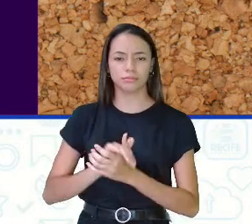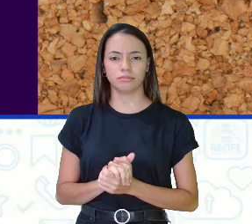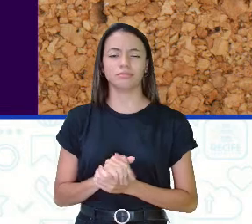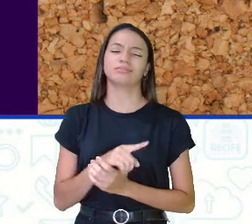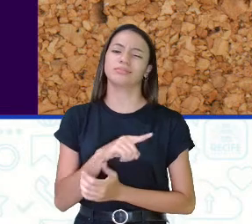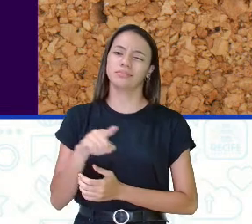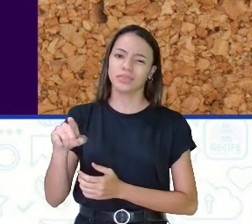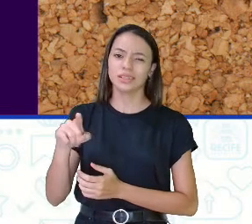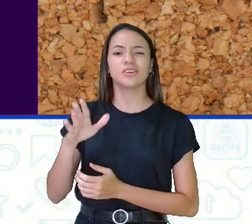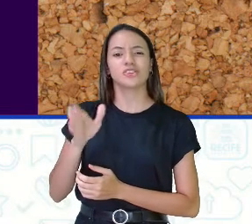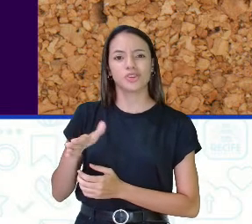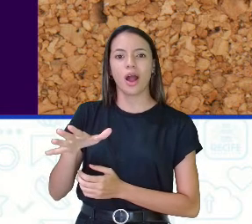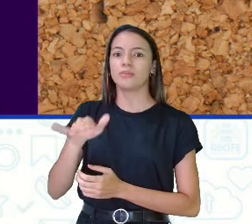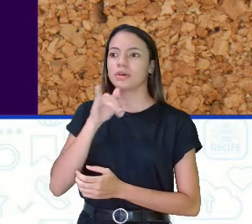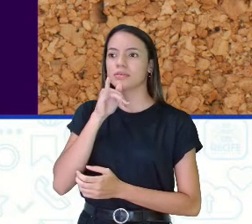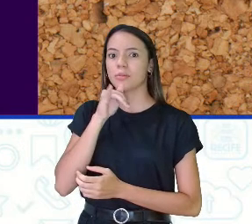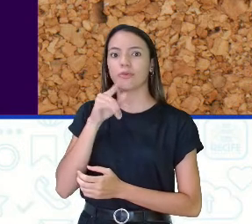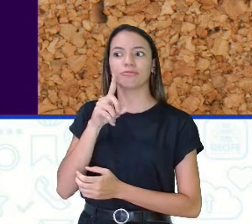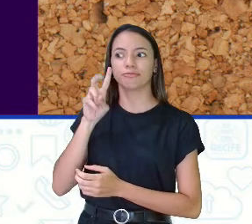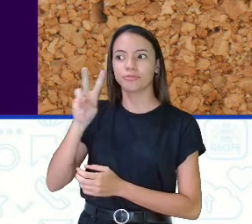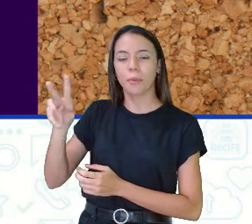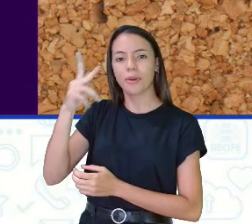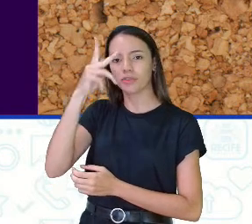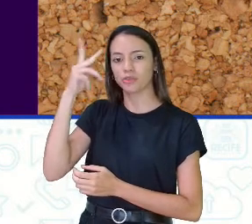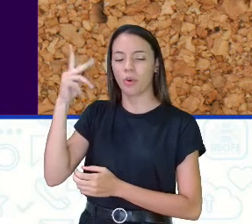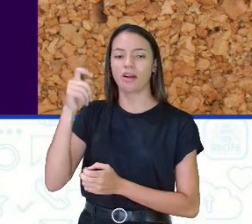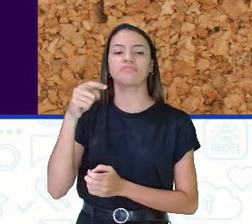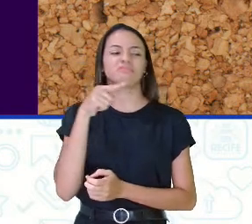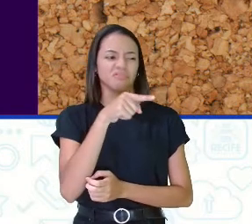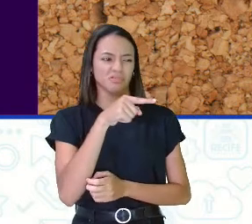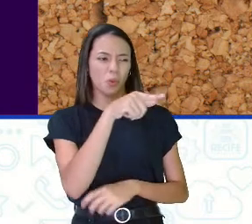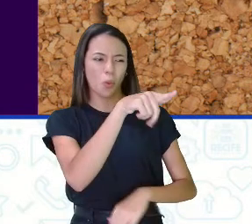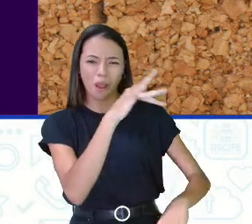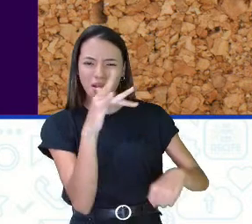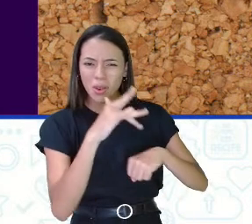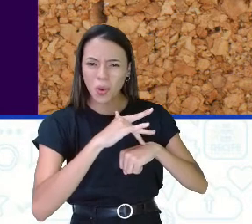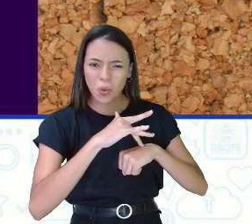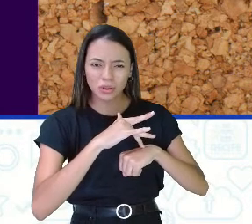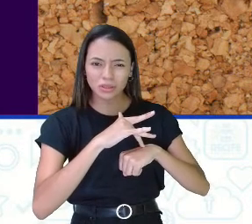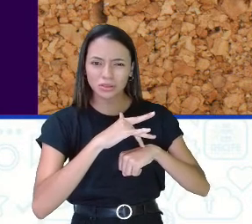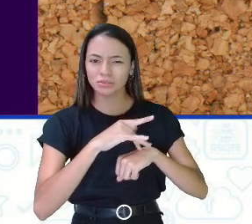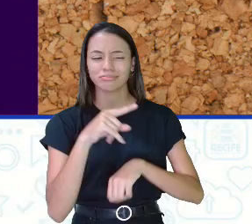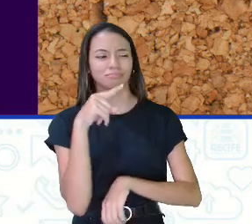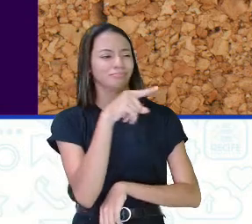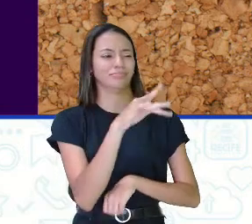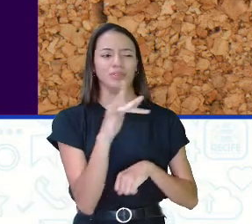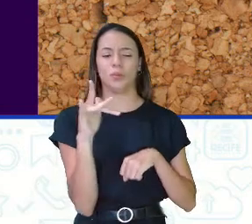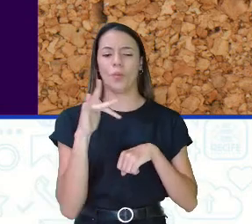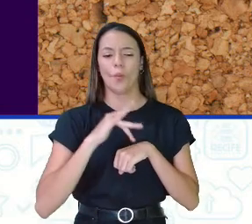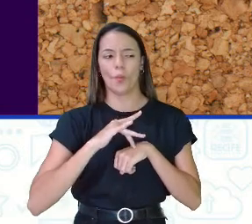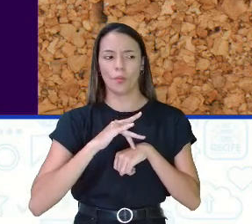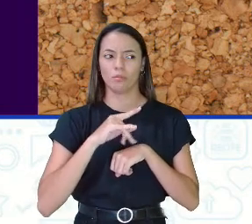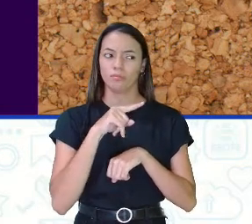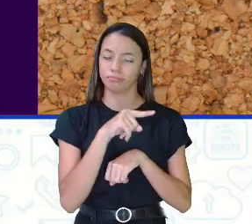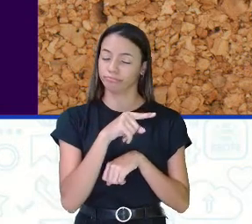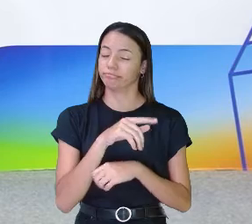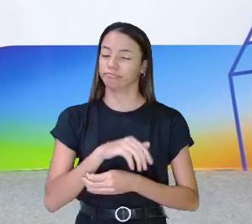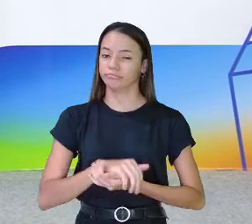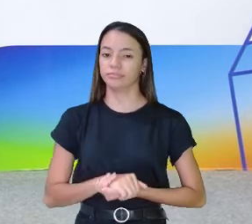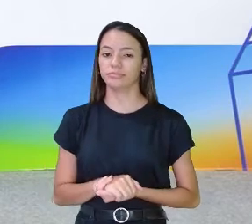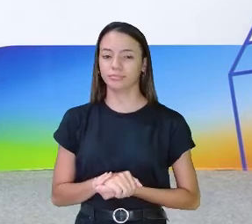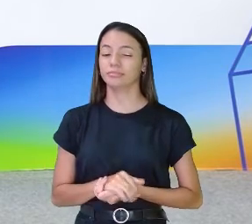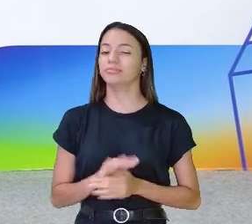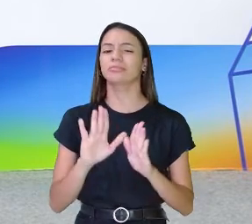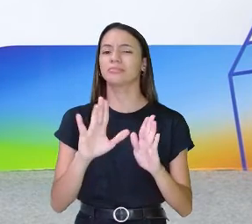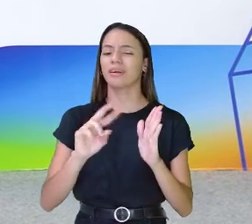ouviram alguém chamar outra pessoa de irônico. Ah, você é muito irônico, você está sendo muito irônico.